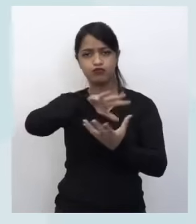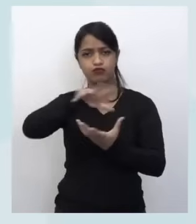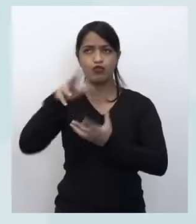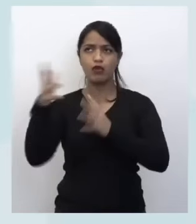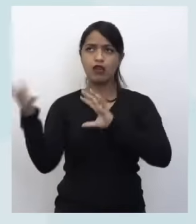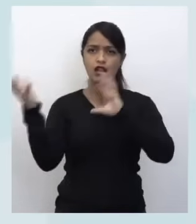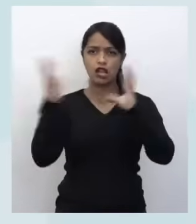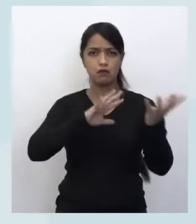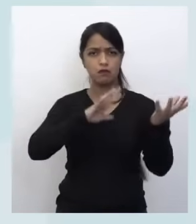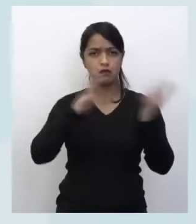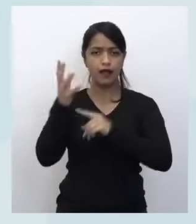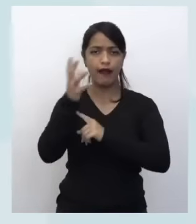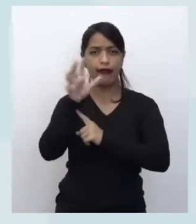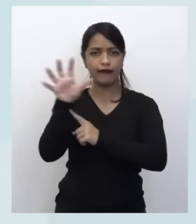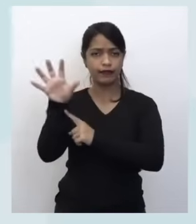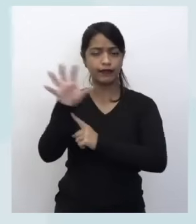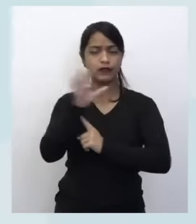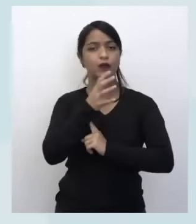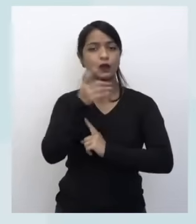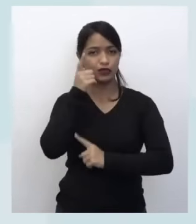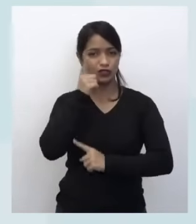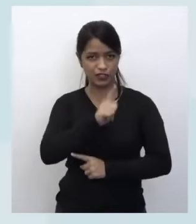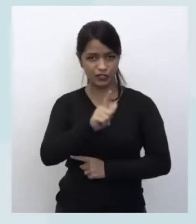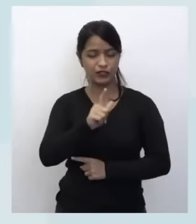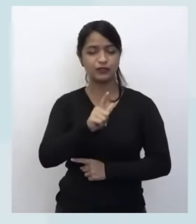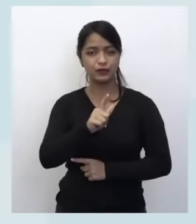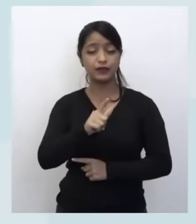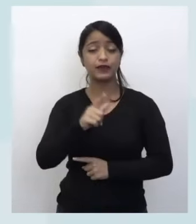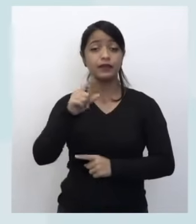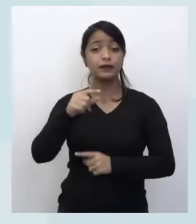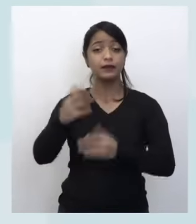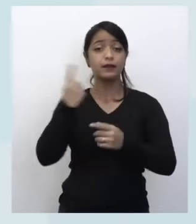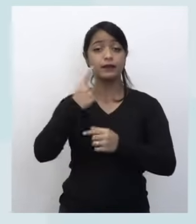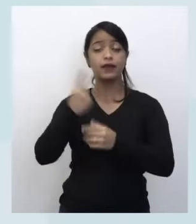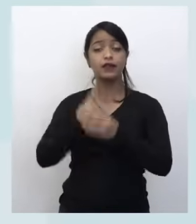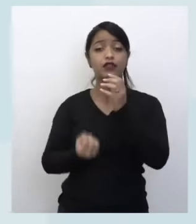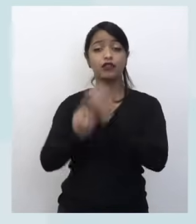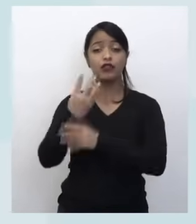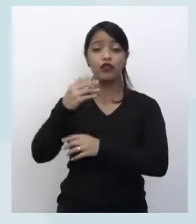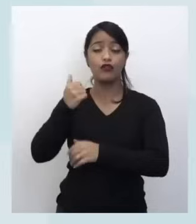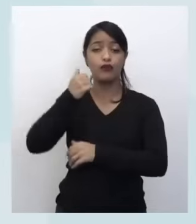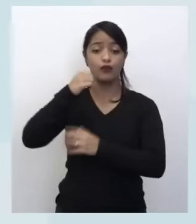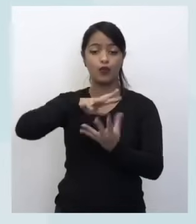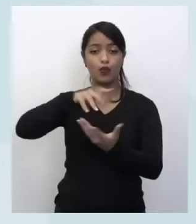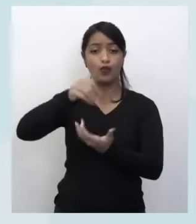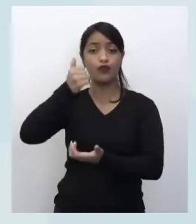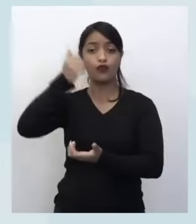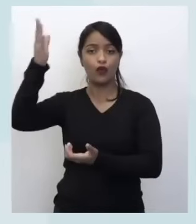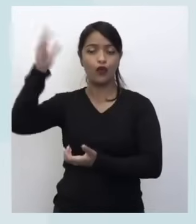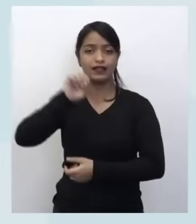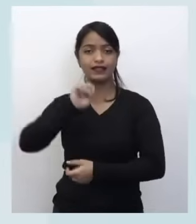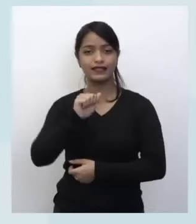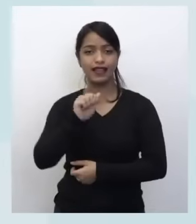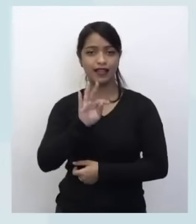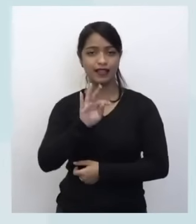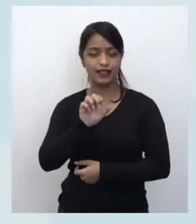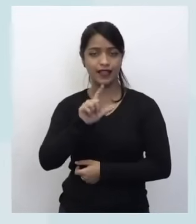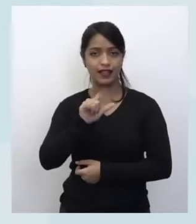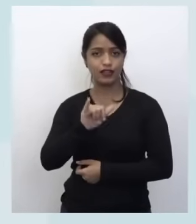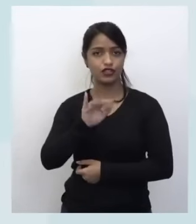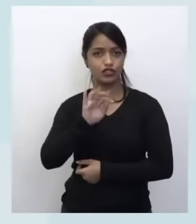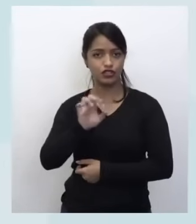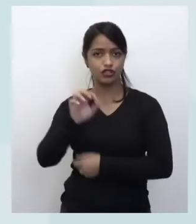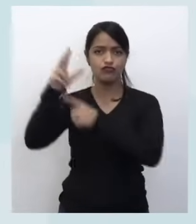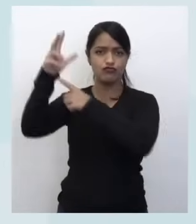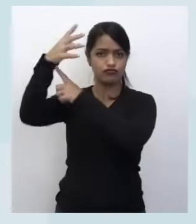complementadas aí, né, décadas depois do desenvolvimento dos satélites meteorológicos, foram acompanhadas pelo surgimento de novas teorias que